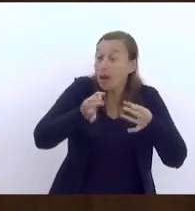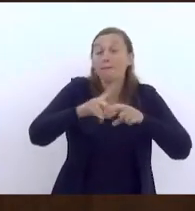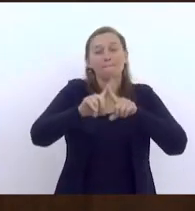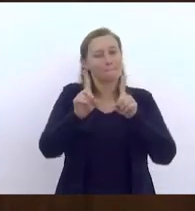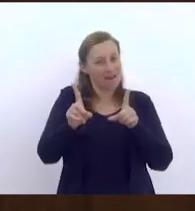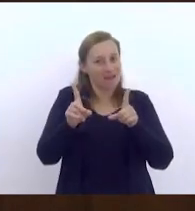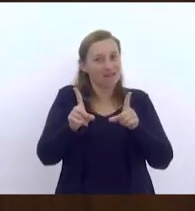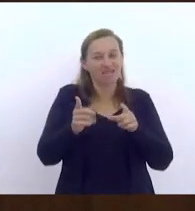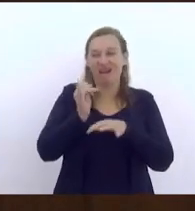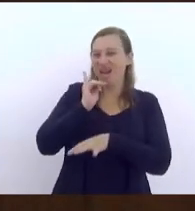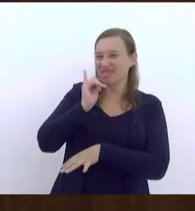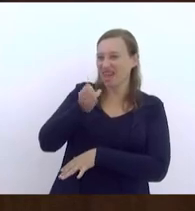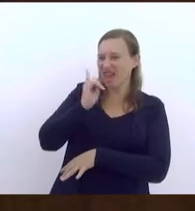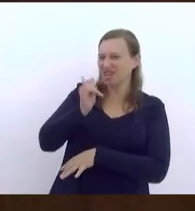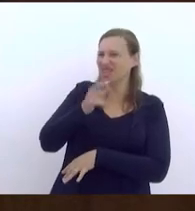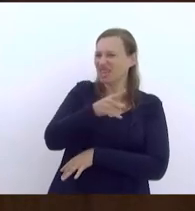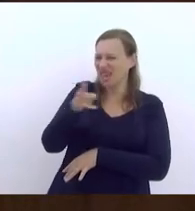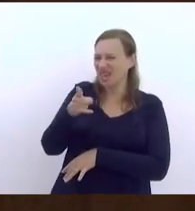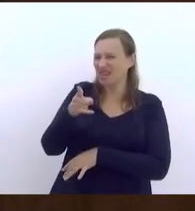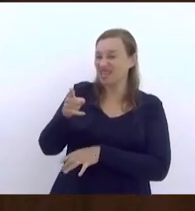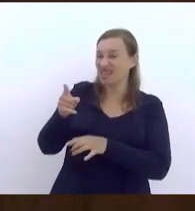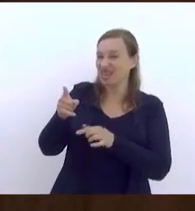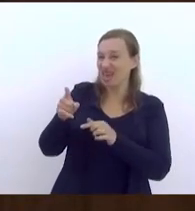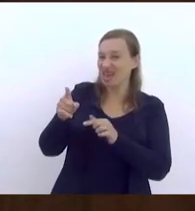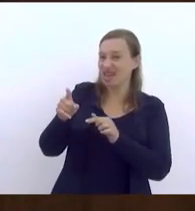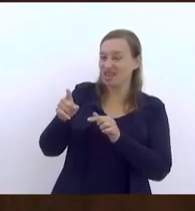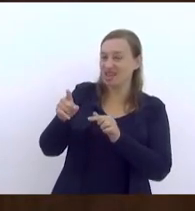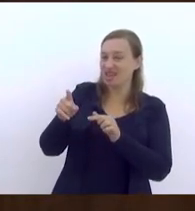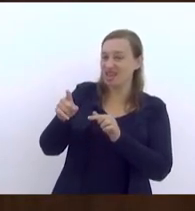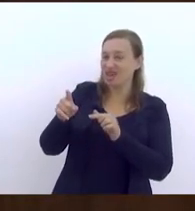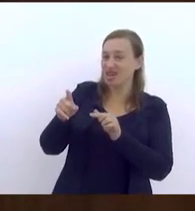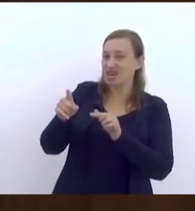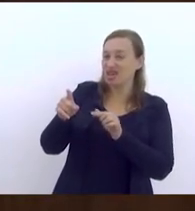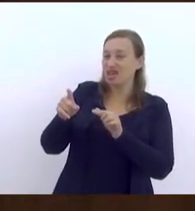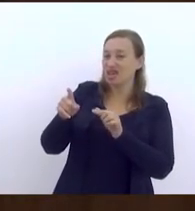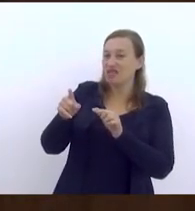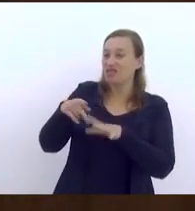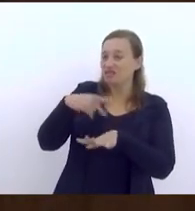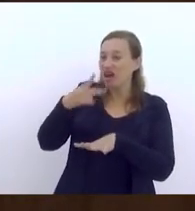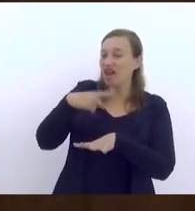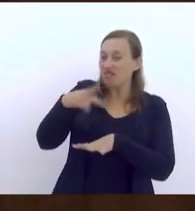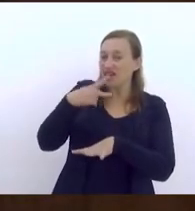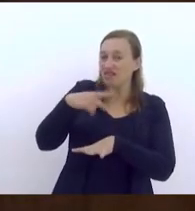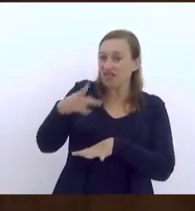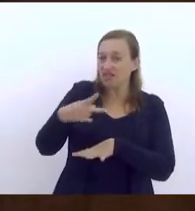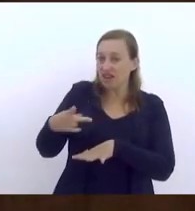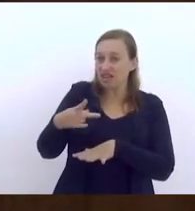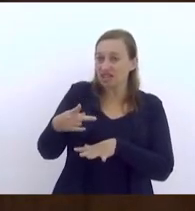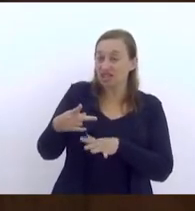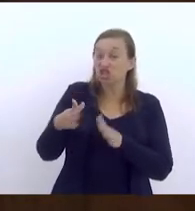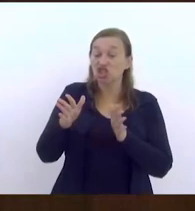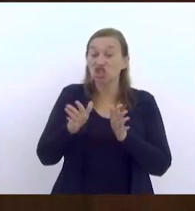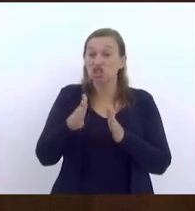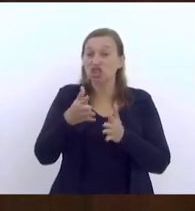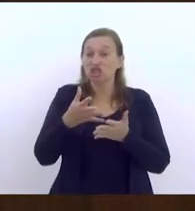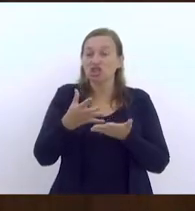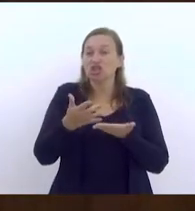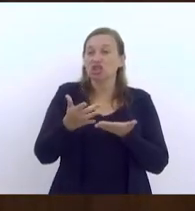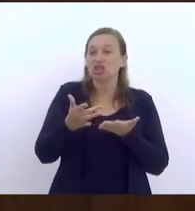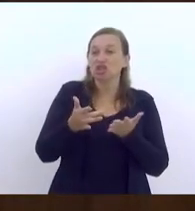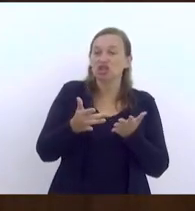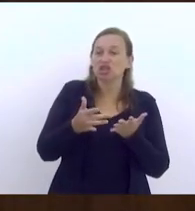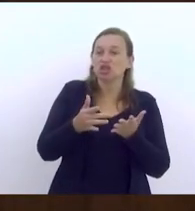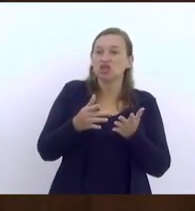mas a narrativa que eles tentam nos impor o tempo inteiro, inclusive jogando fora das quatro linhas, numa onda